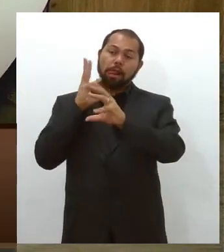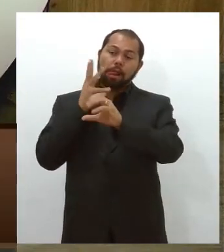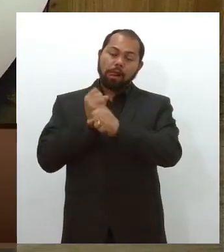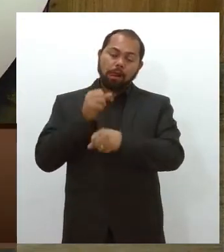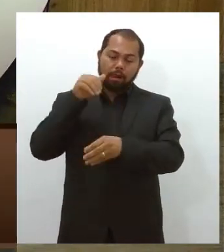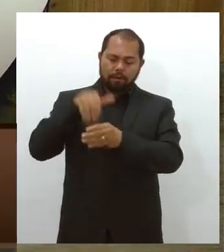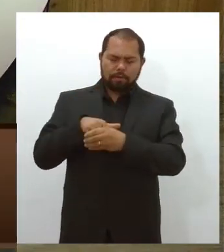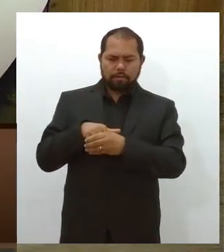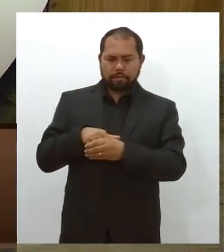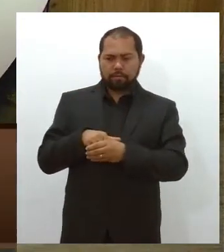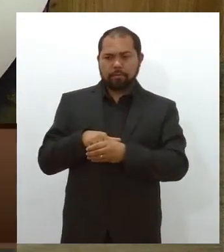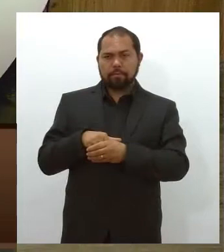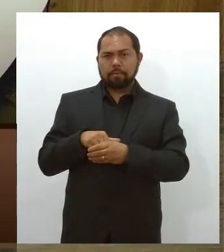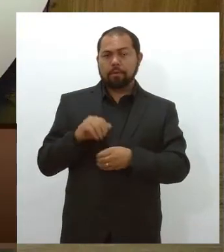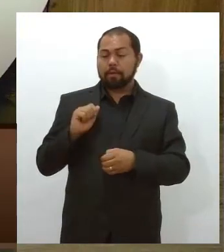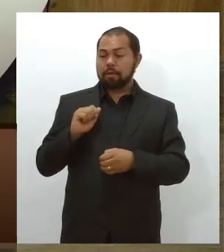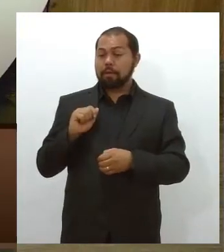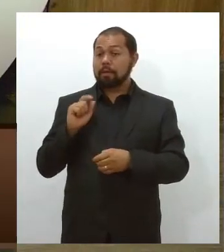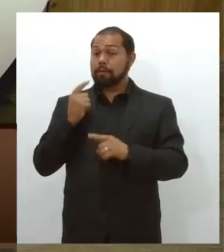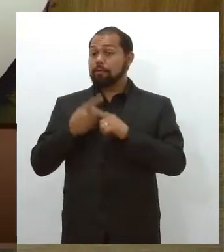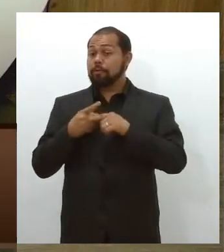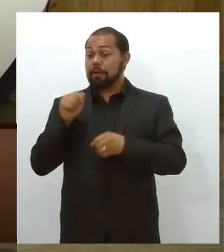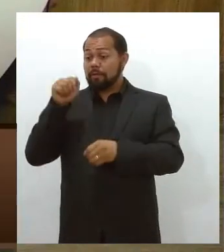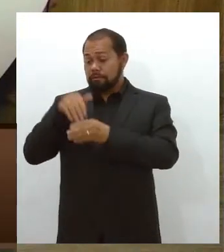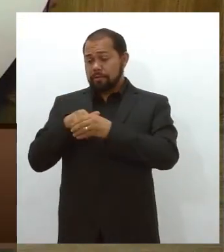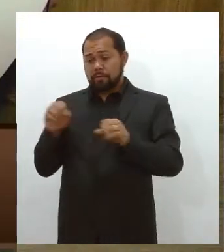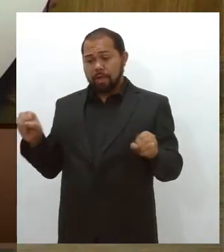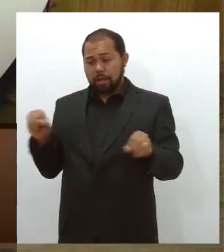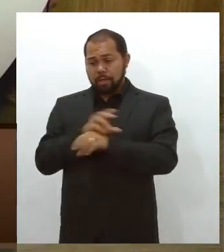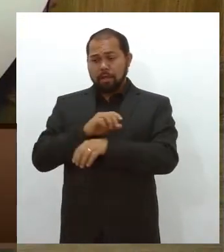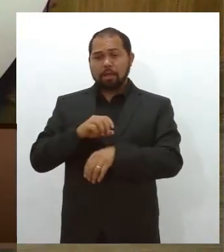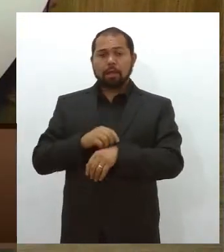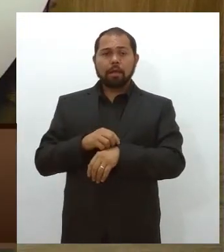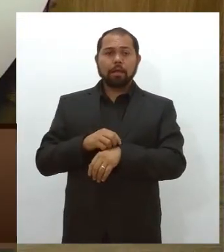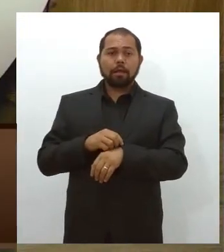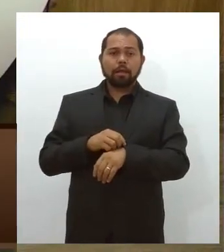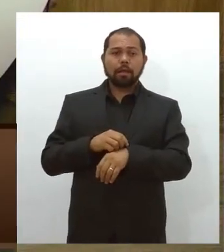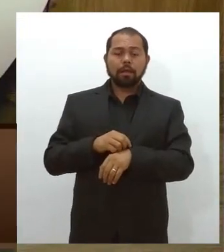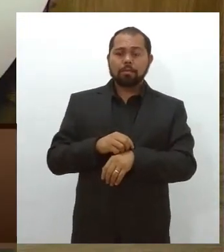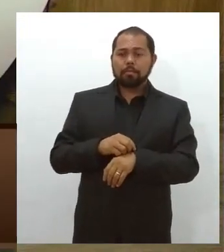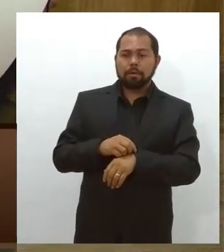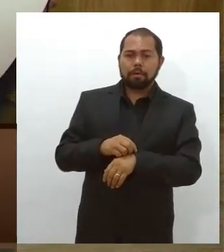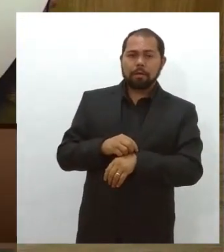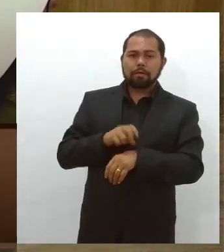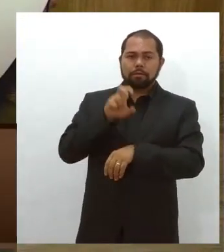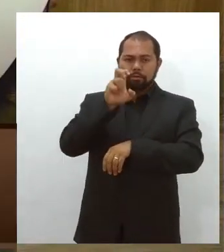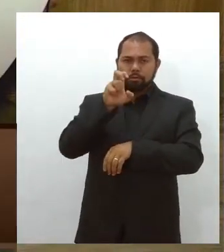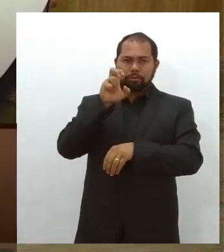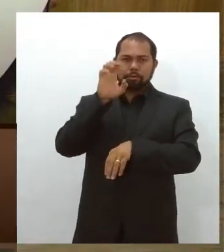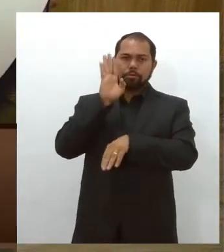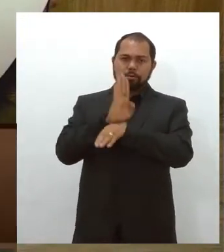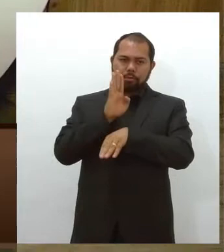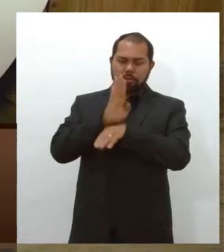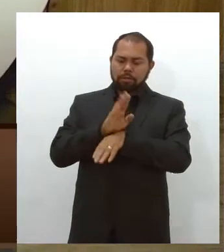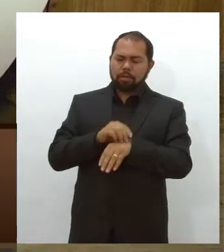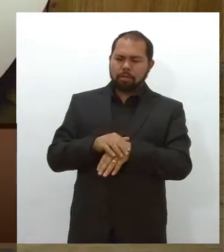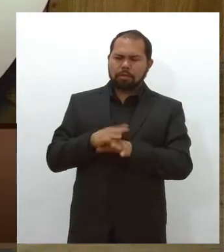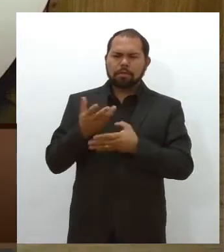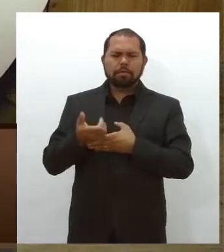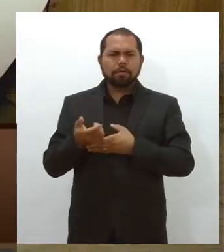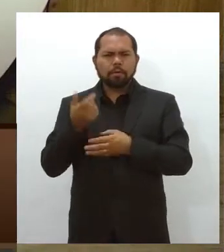tarde. Qual é a previsão aí de término aí da apuração dos votos aqui em Sergipe? Como é que o eleitor ele pode